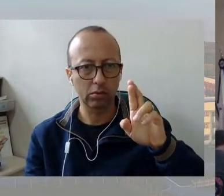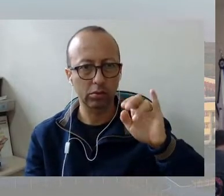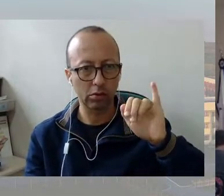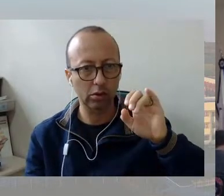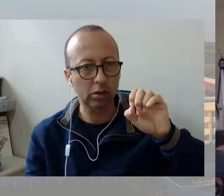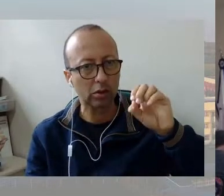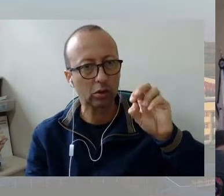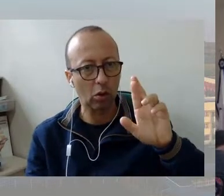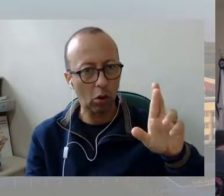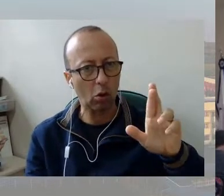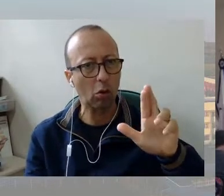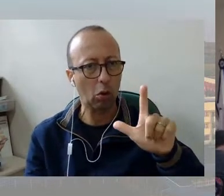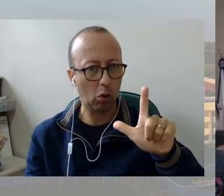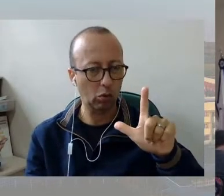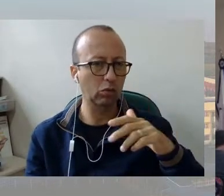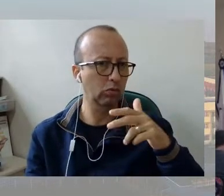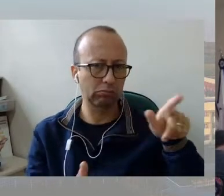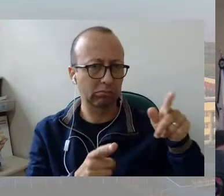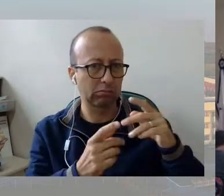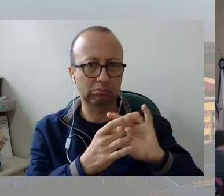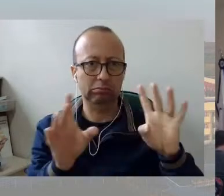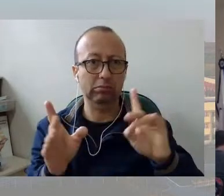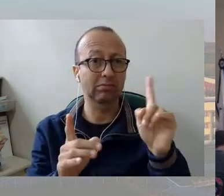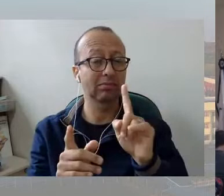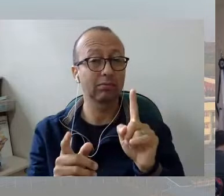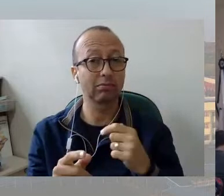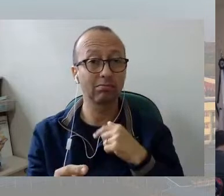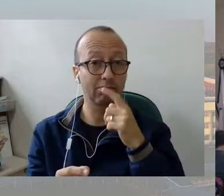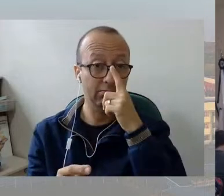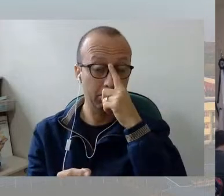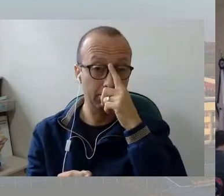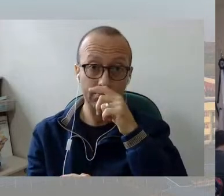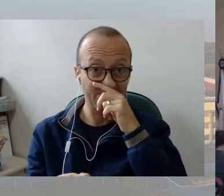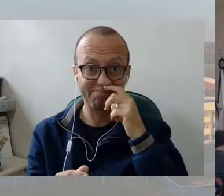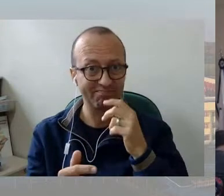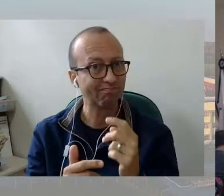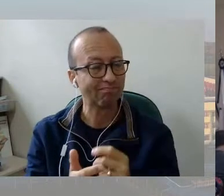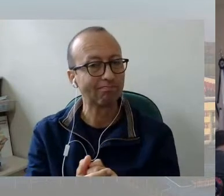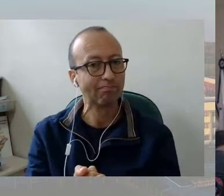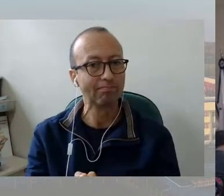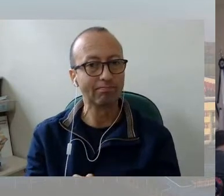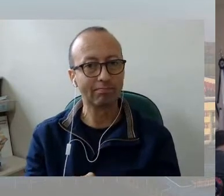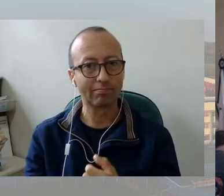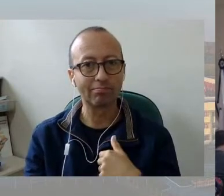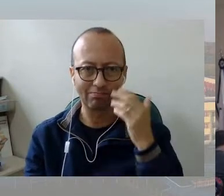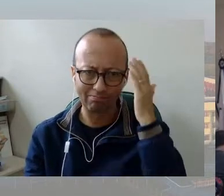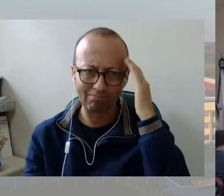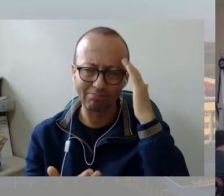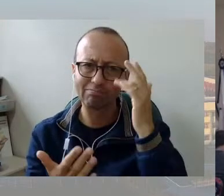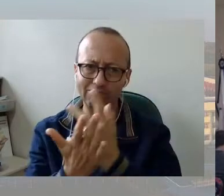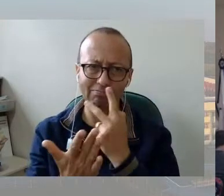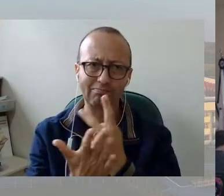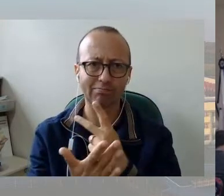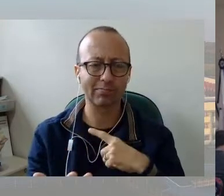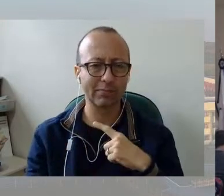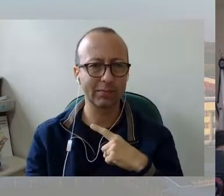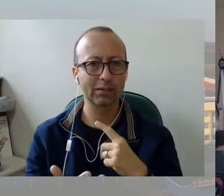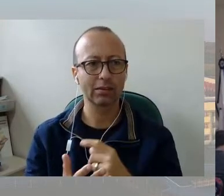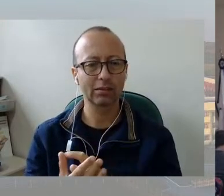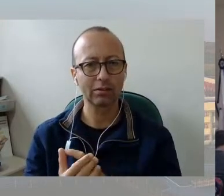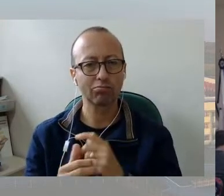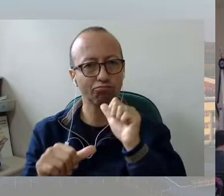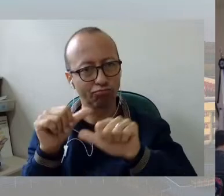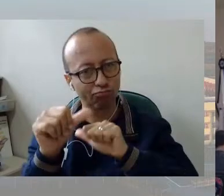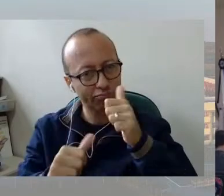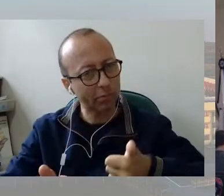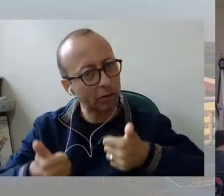Mas com tudo que aconteceu, ficou parecendo isso. A gente entende, reconhecemos as nossas falhas, sabemos que a gente tem que melhorar